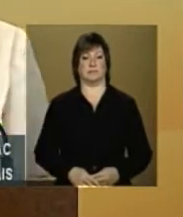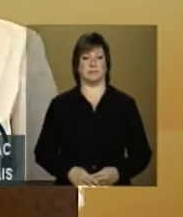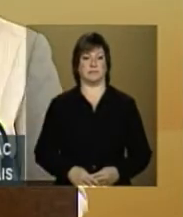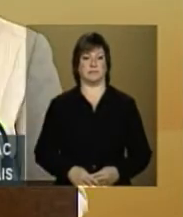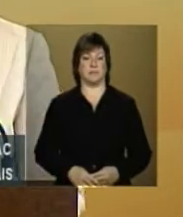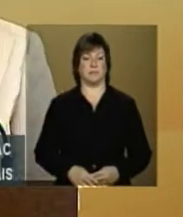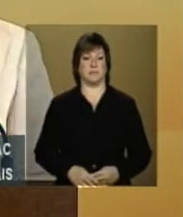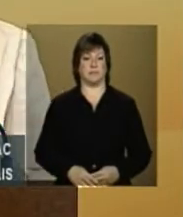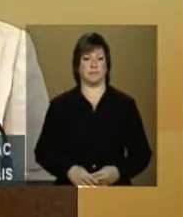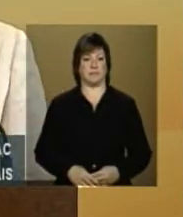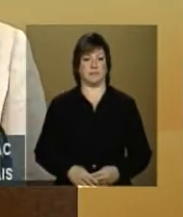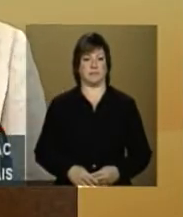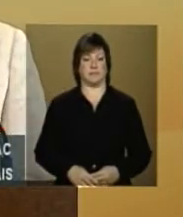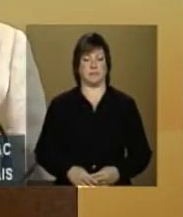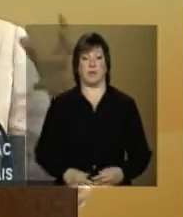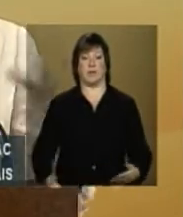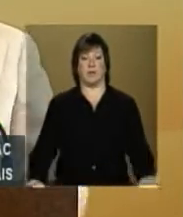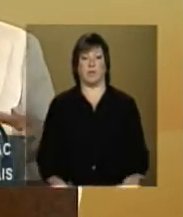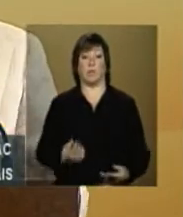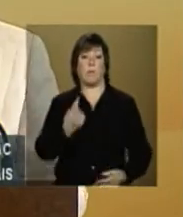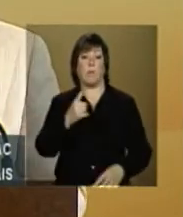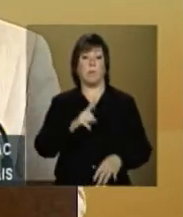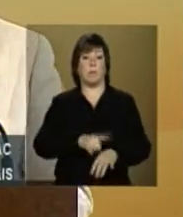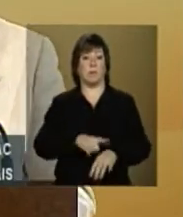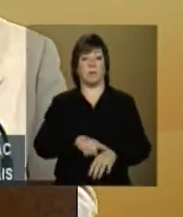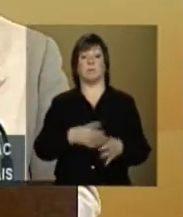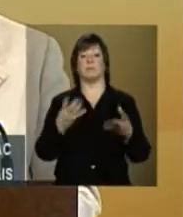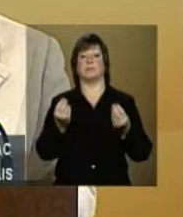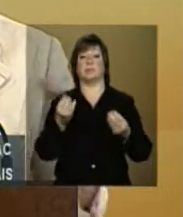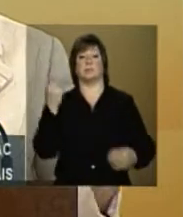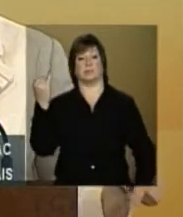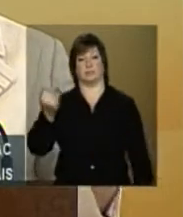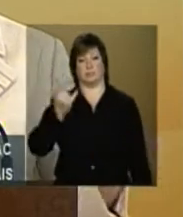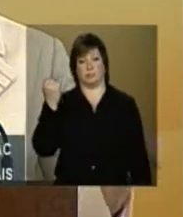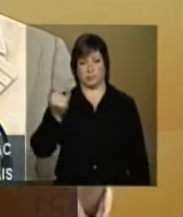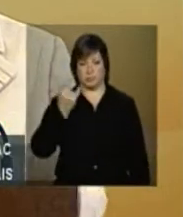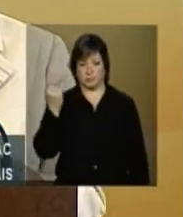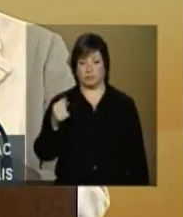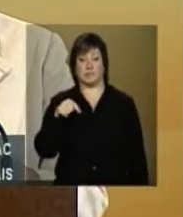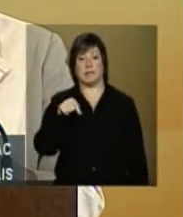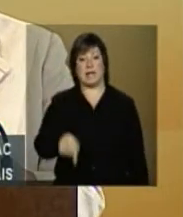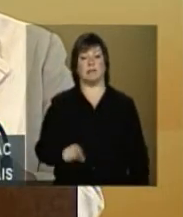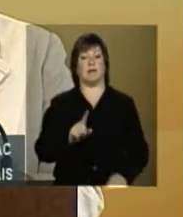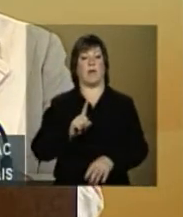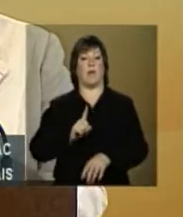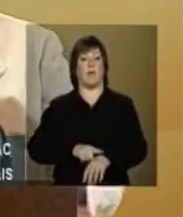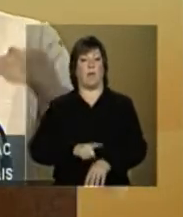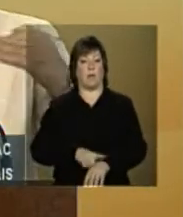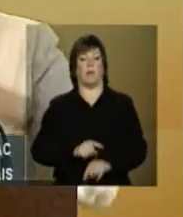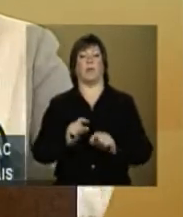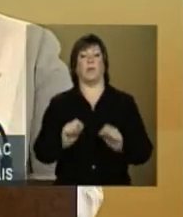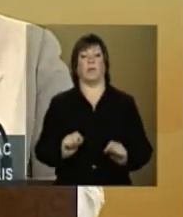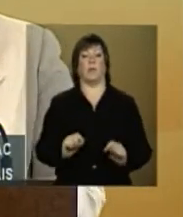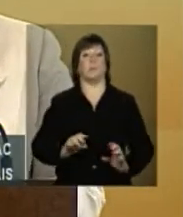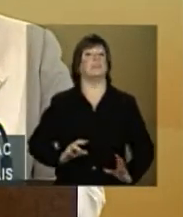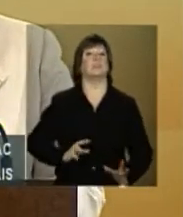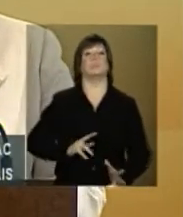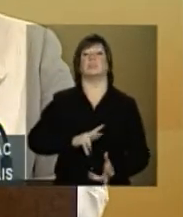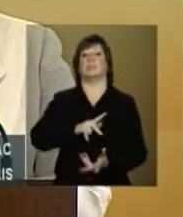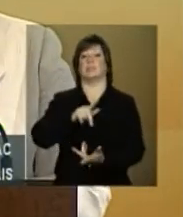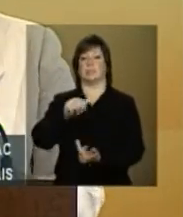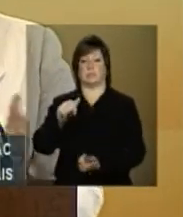um momento muito importante nessa hora em que o mundo